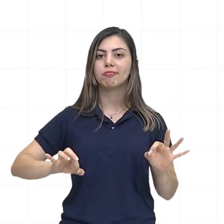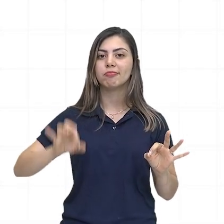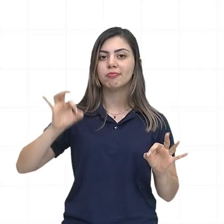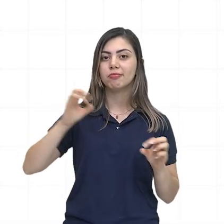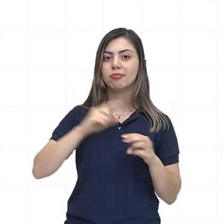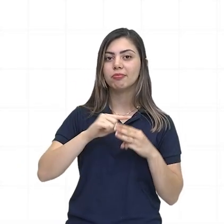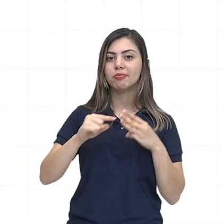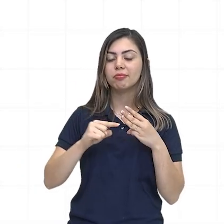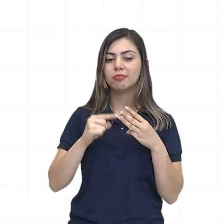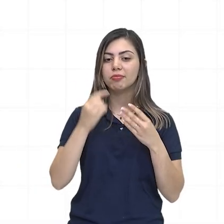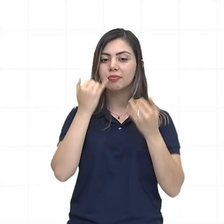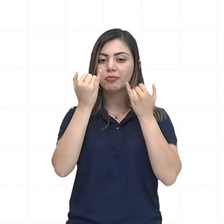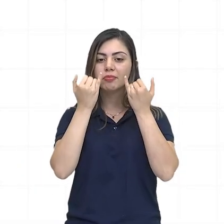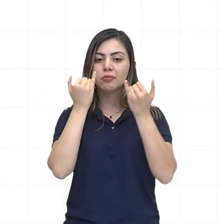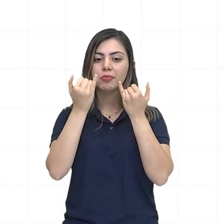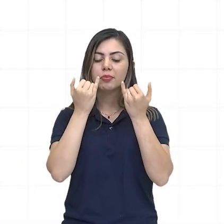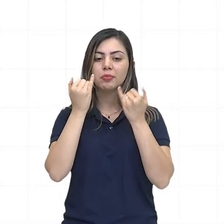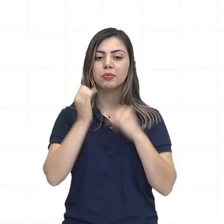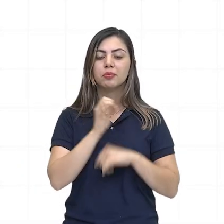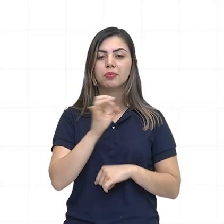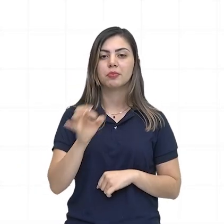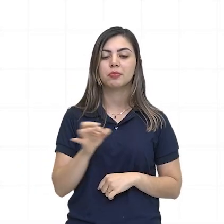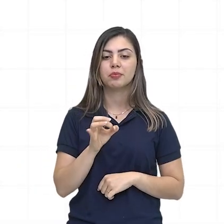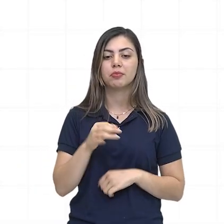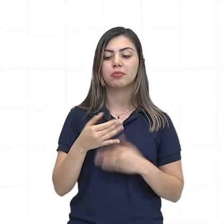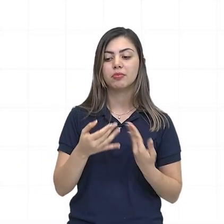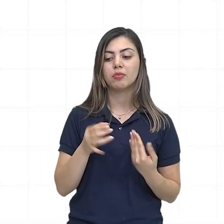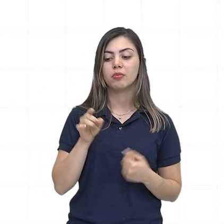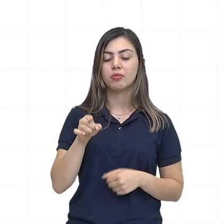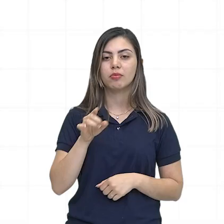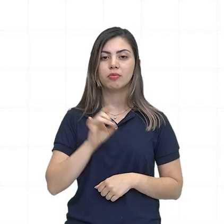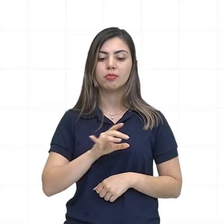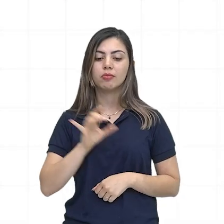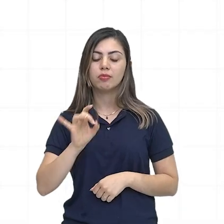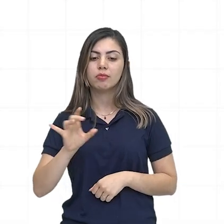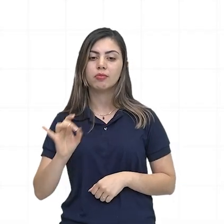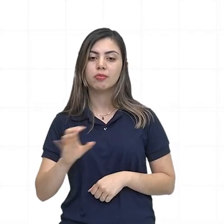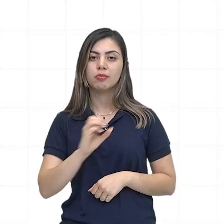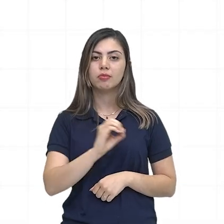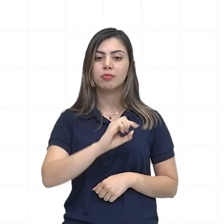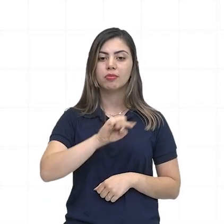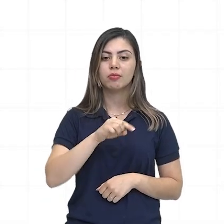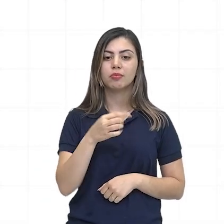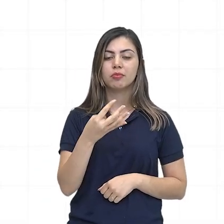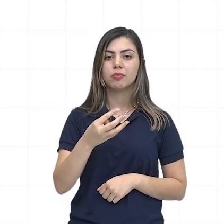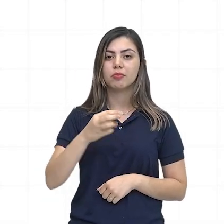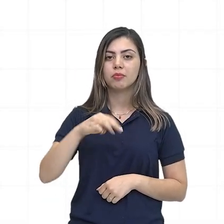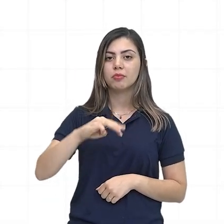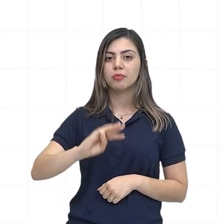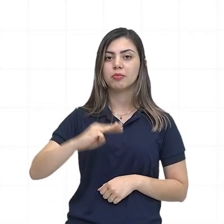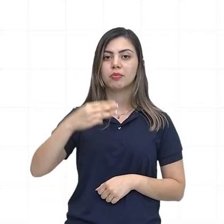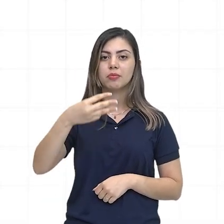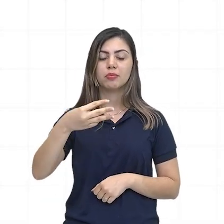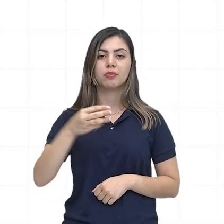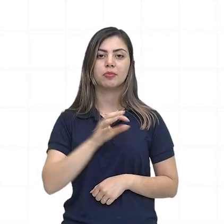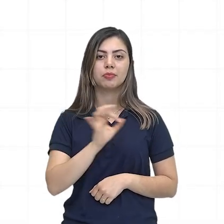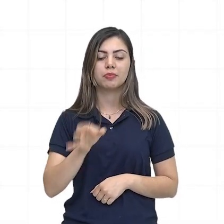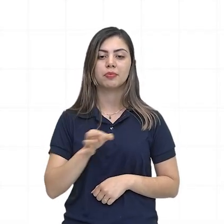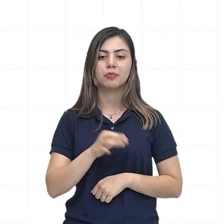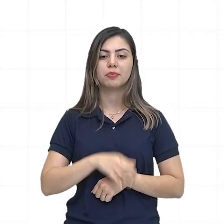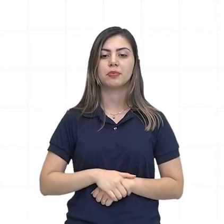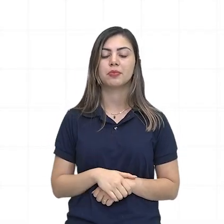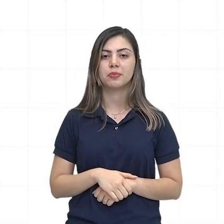ficar essa dimensão. Qual é essa dimensão? Cada uma delas é 0,4 elevado a 3. Então, está aqui,